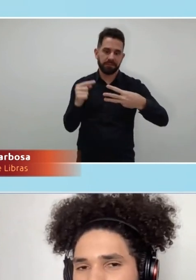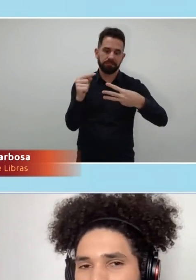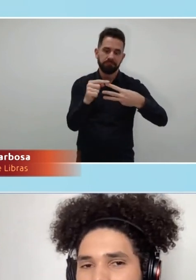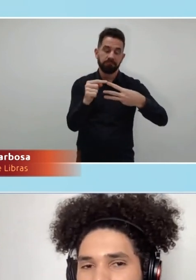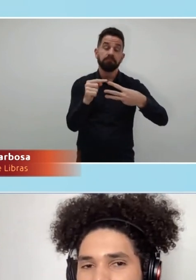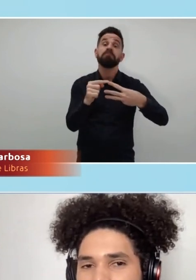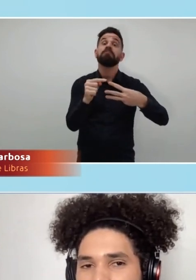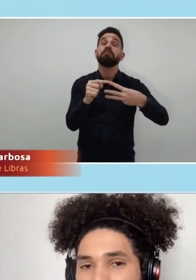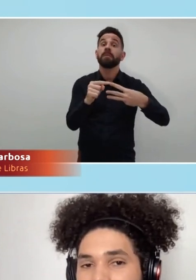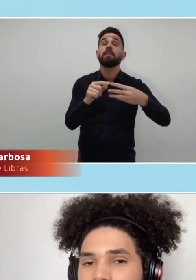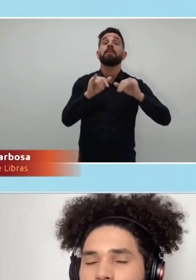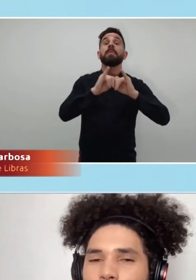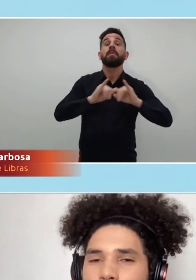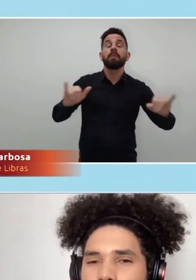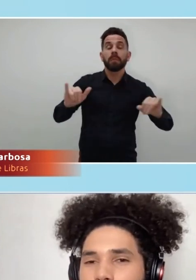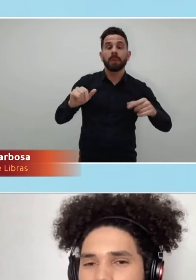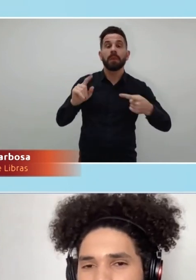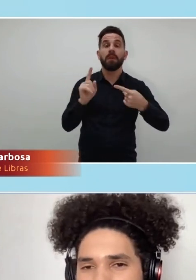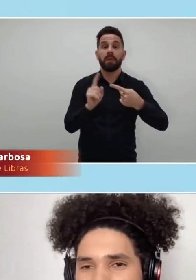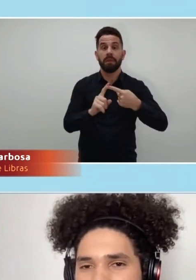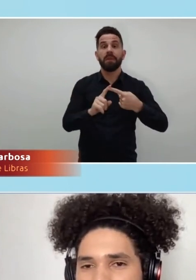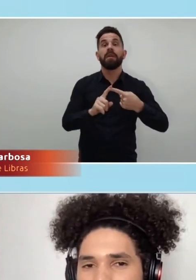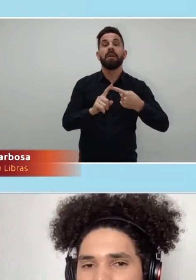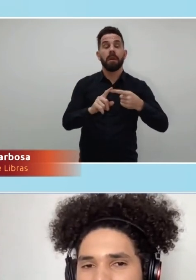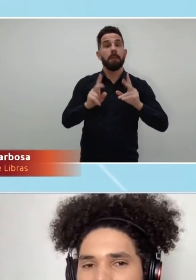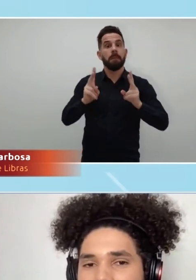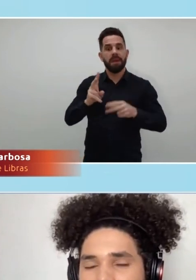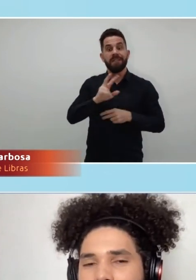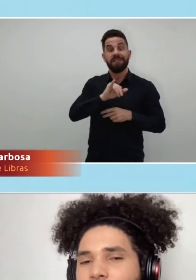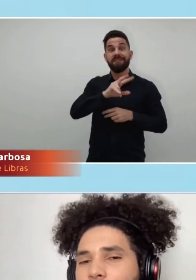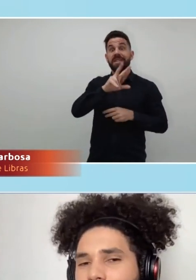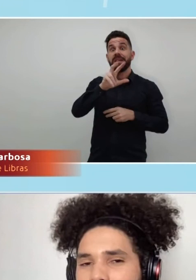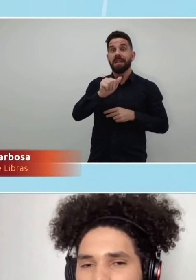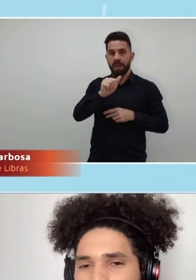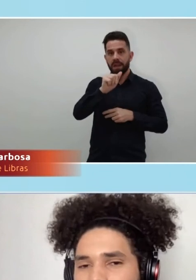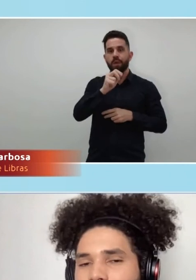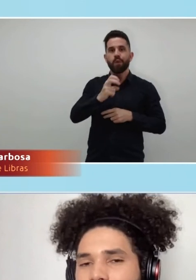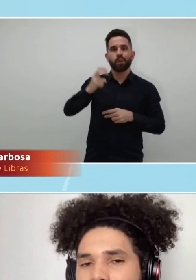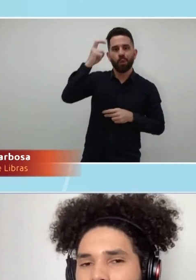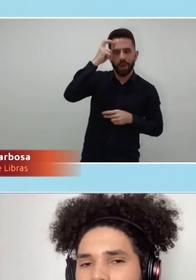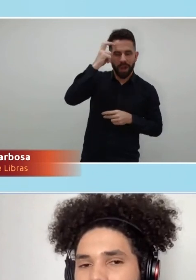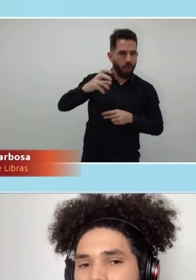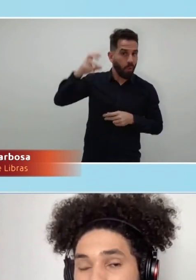dela na Vila Cultural Cora Coralina, recebe a exposição